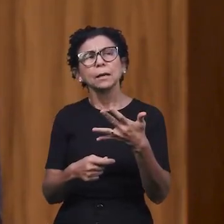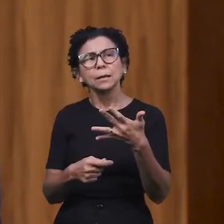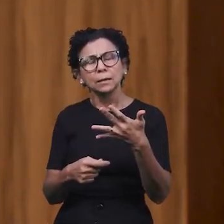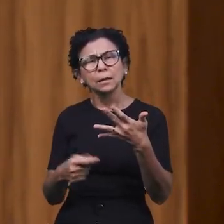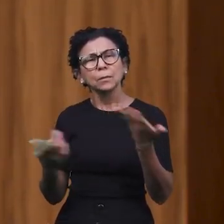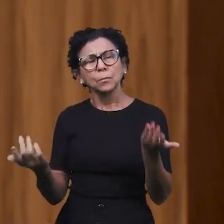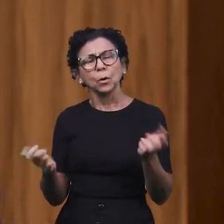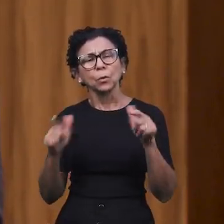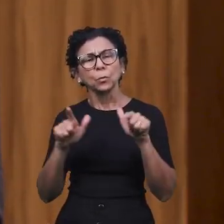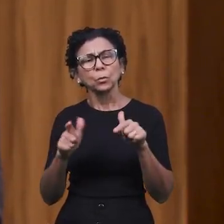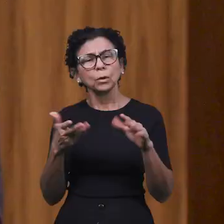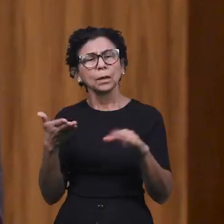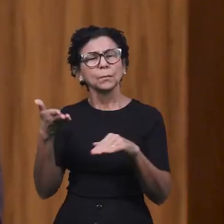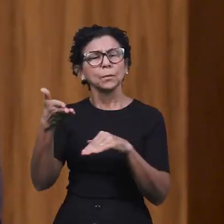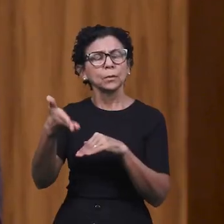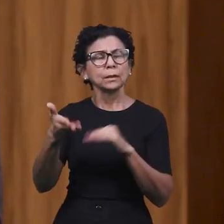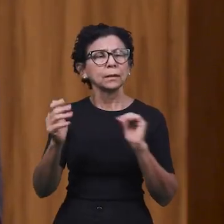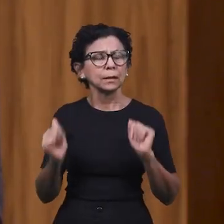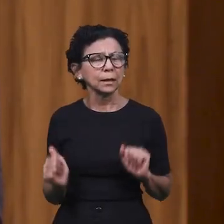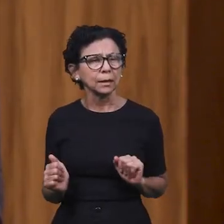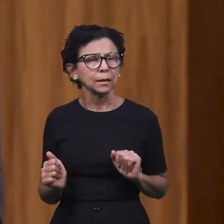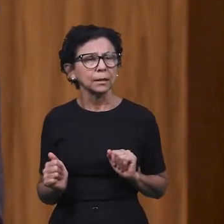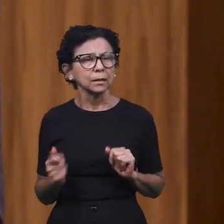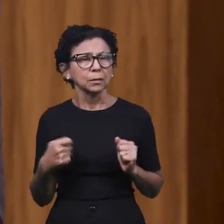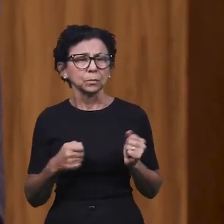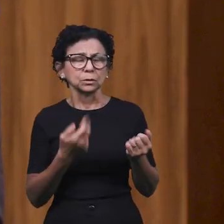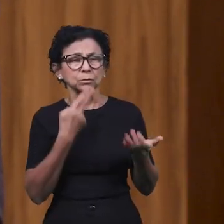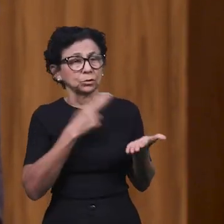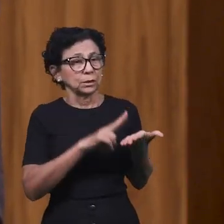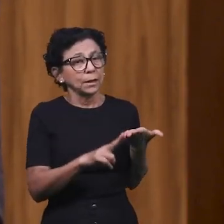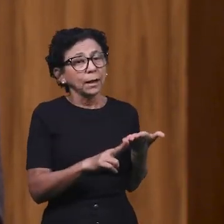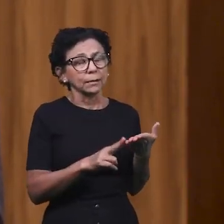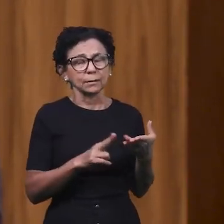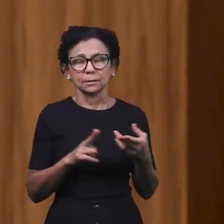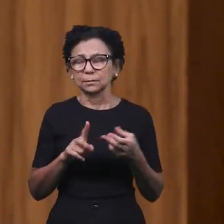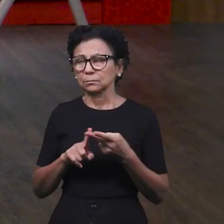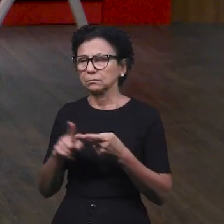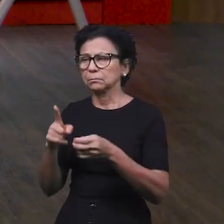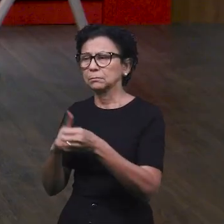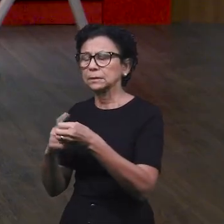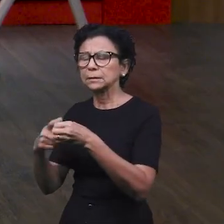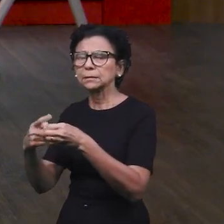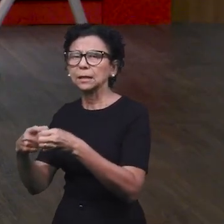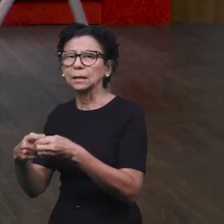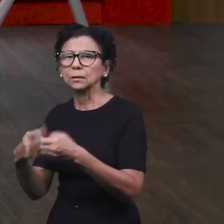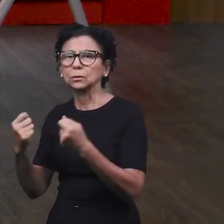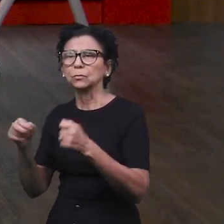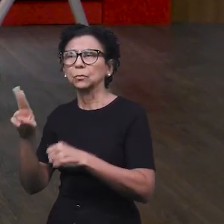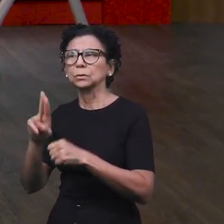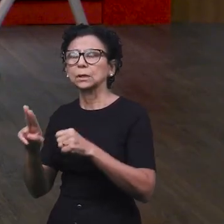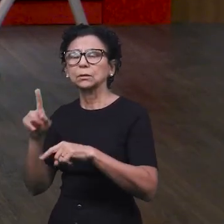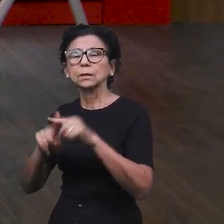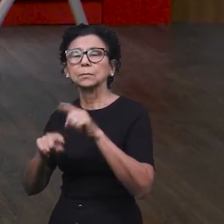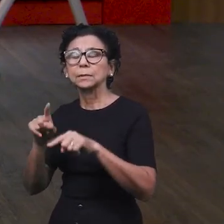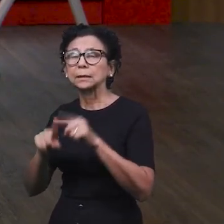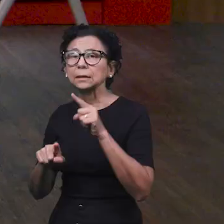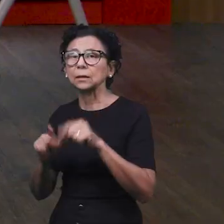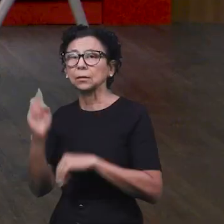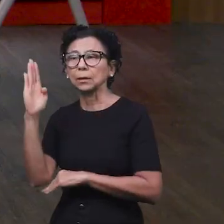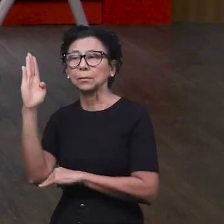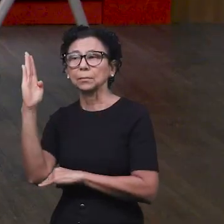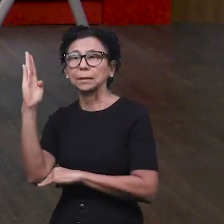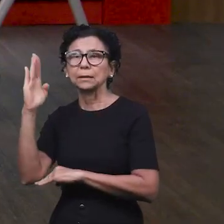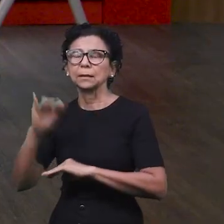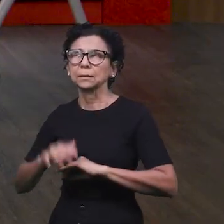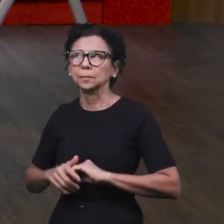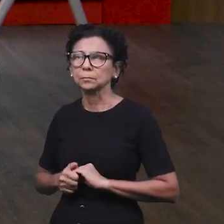precisaria, inclusive, para poder restaurar os muros e as portas da cidade. E planejamento se aplica em tudo, né? Na